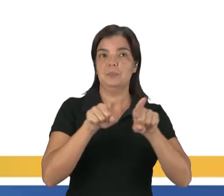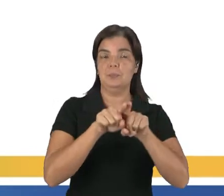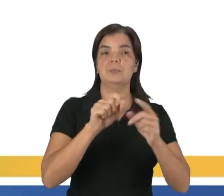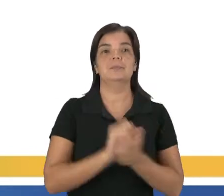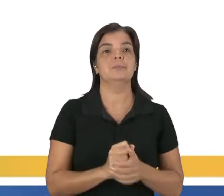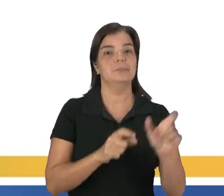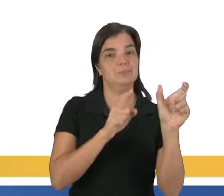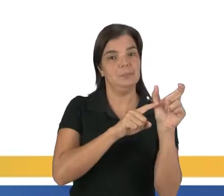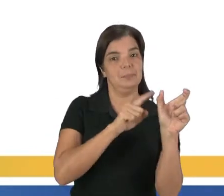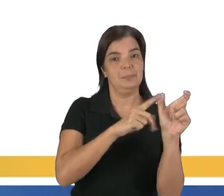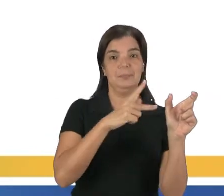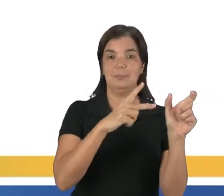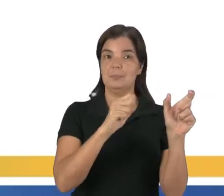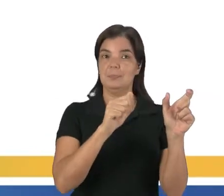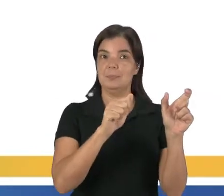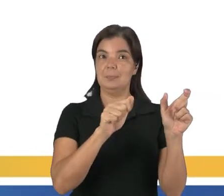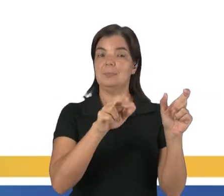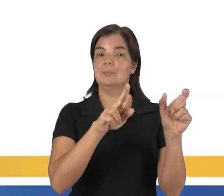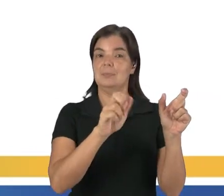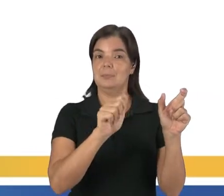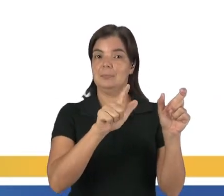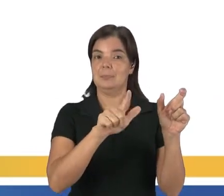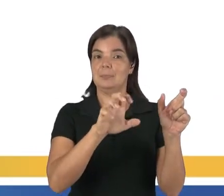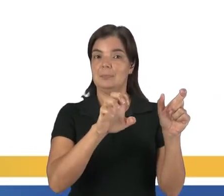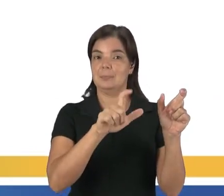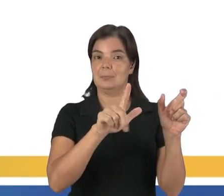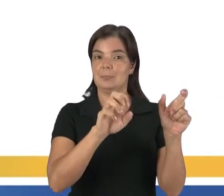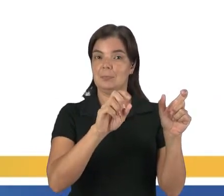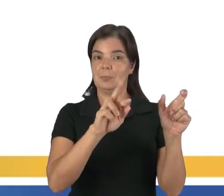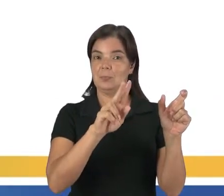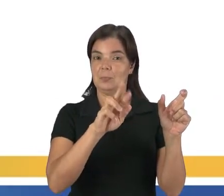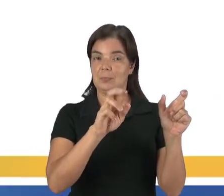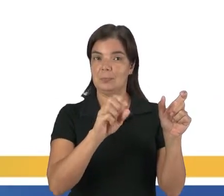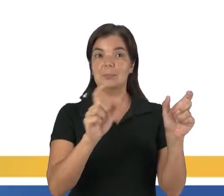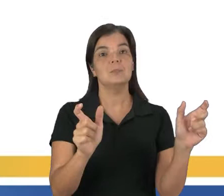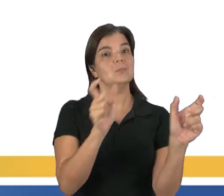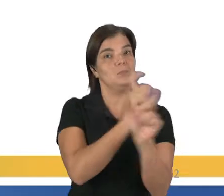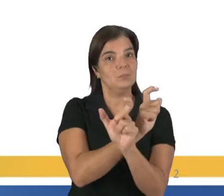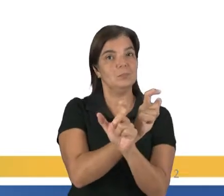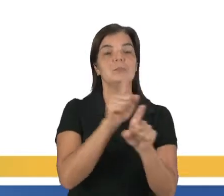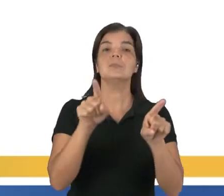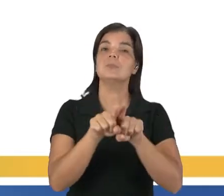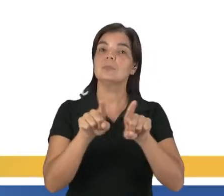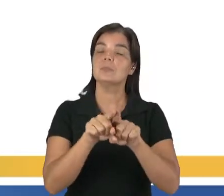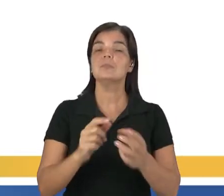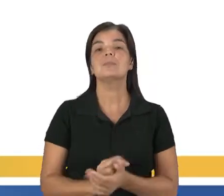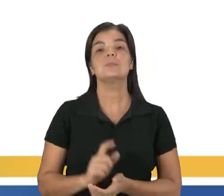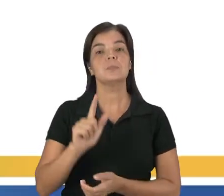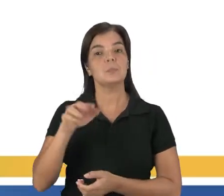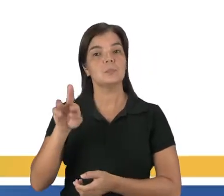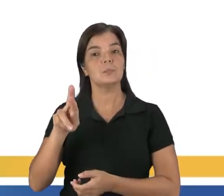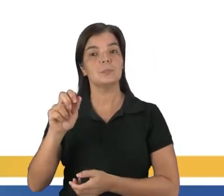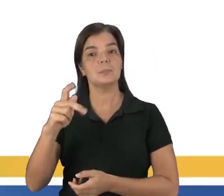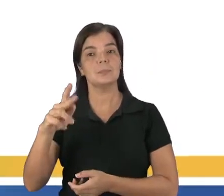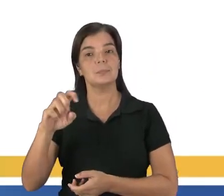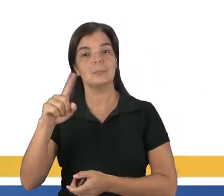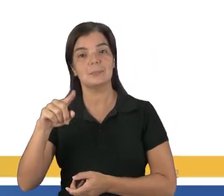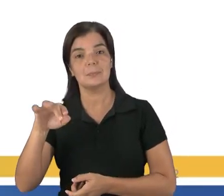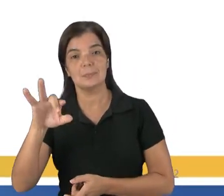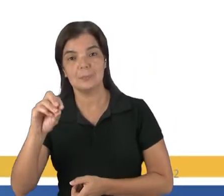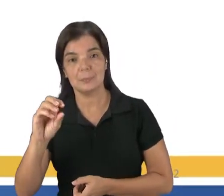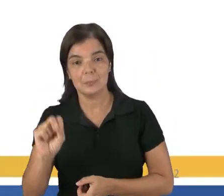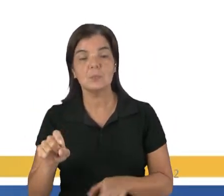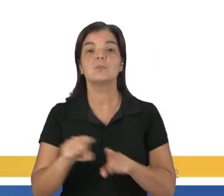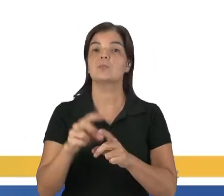ali, no lado esquerdo, os paralelogramos, que possuem os dois lados opostos e paralelos entre si. E temos outro grande grupo, que são os trapézios,